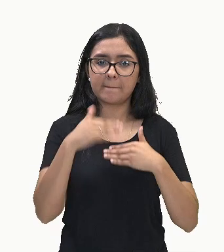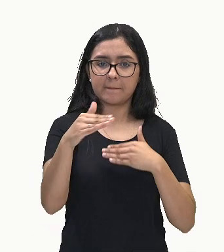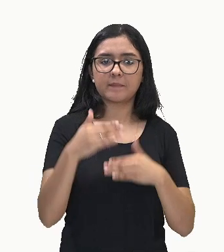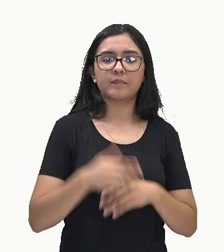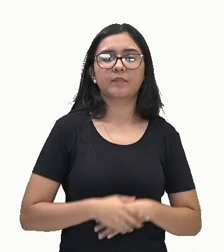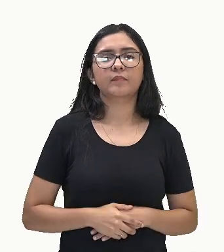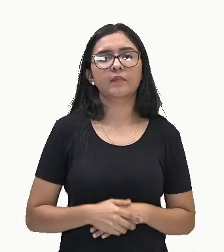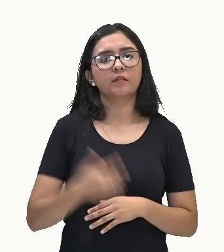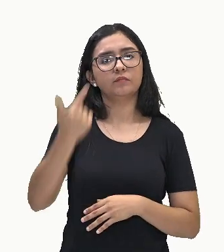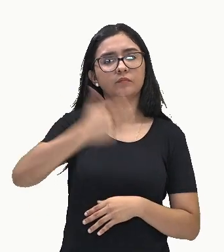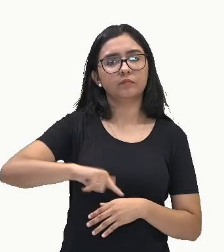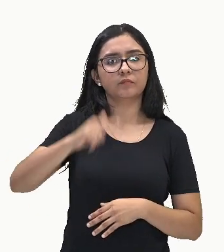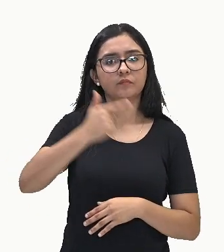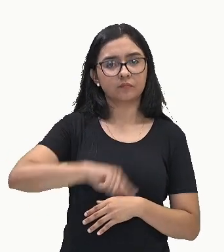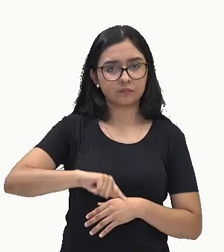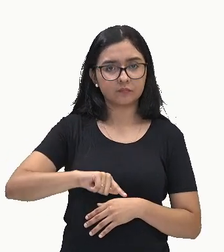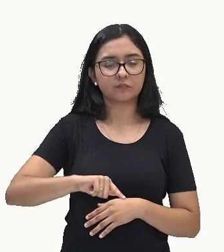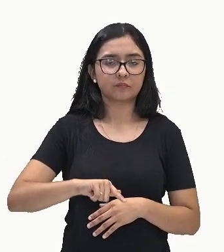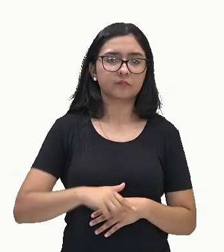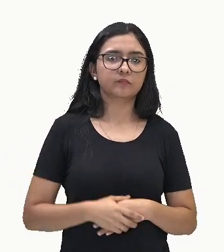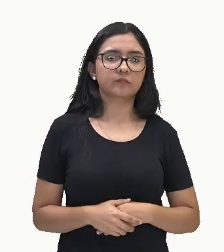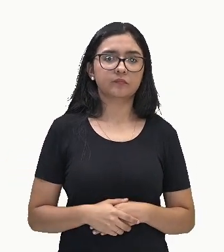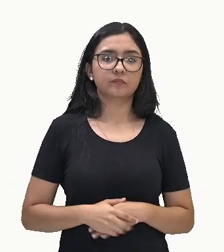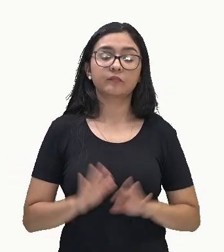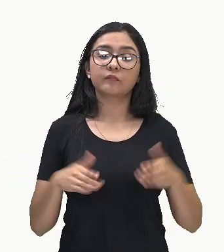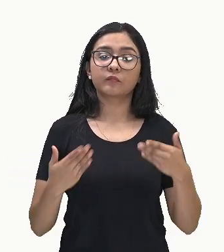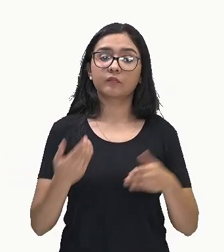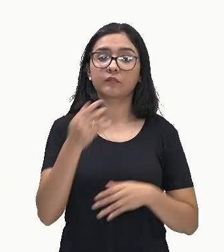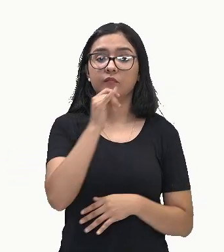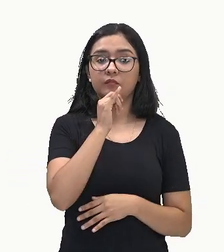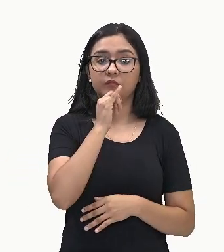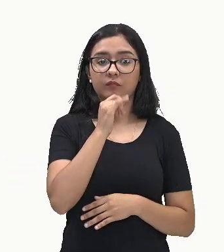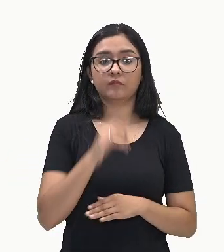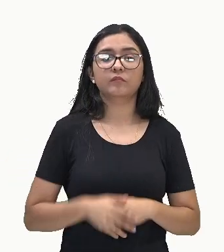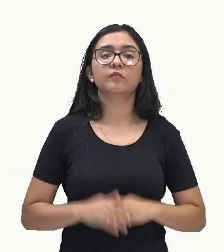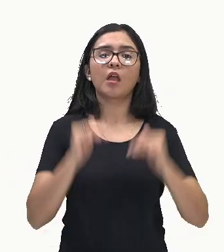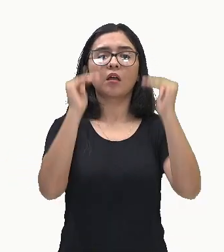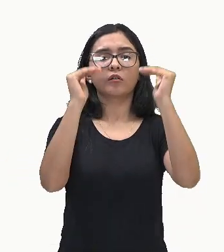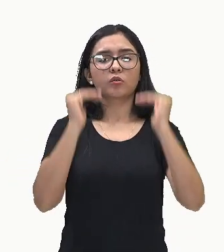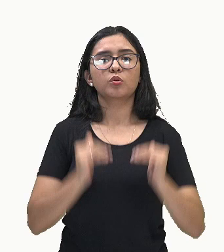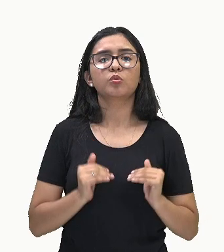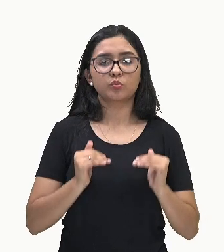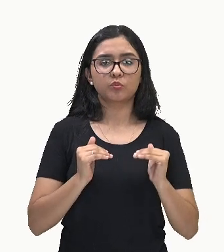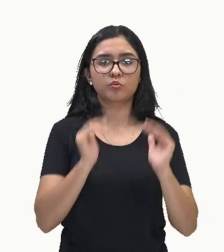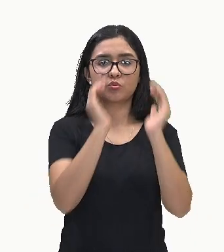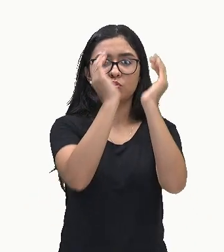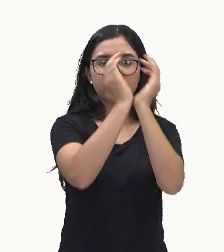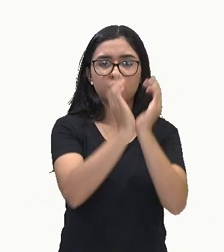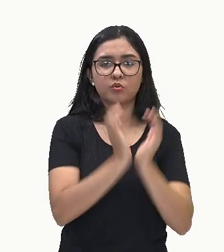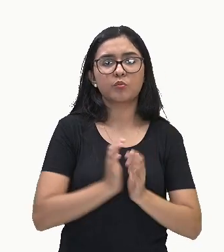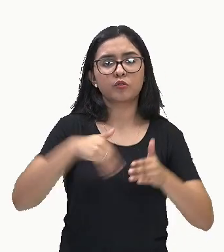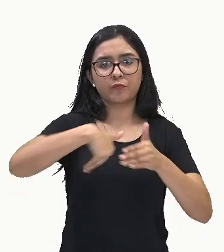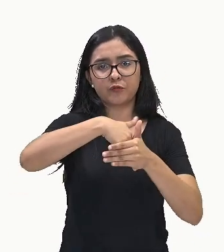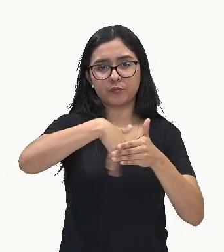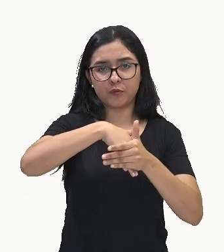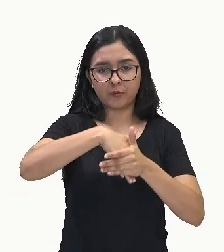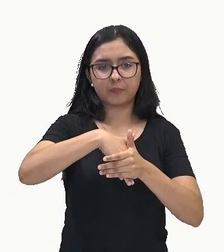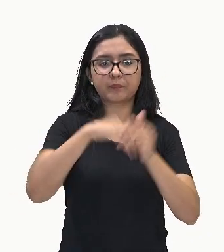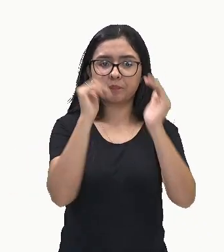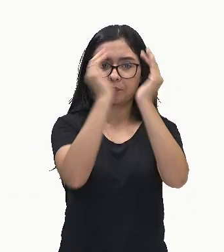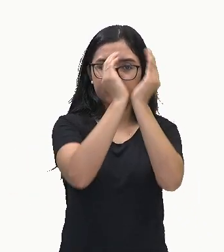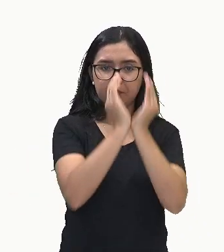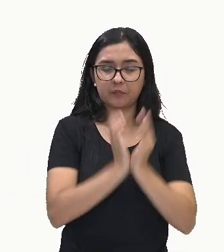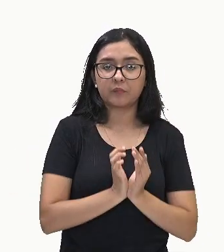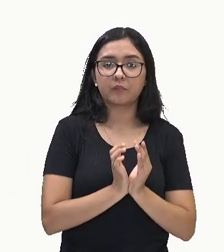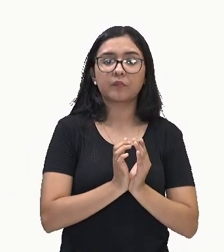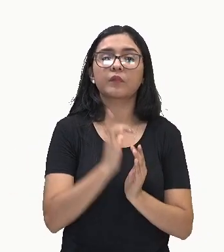com o maior número de ocorrências então nós colocamos aqui alguns times fictícios né para não criar discórdia temos